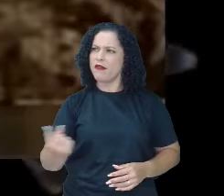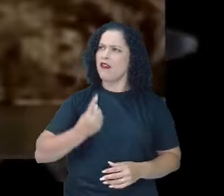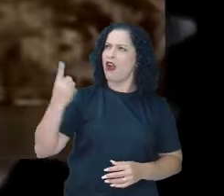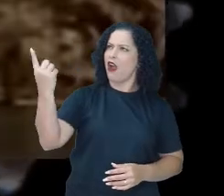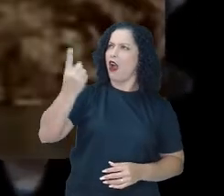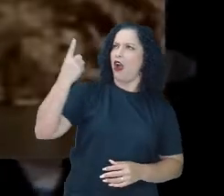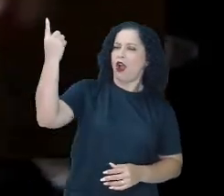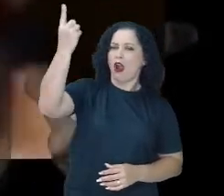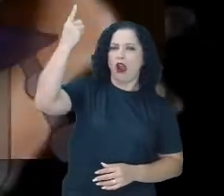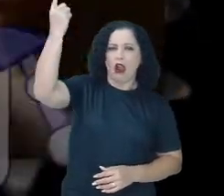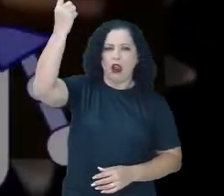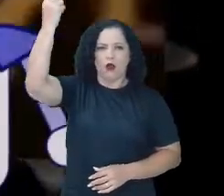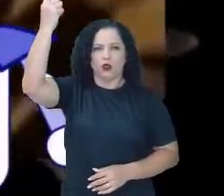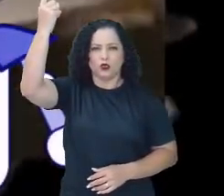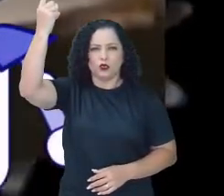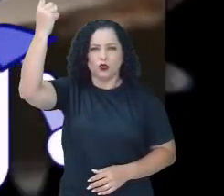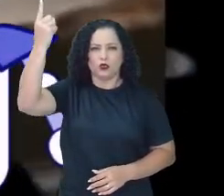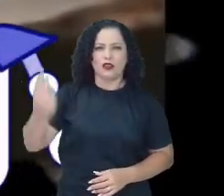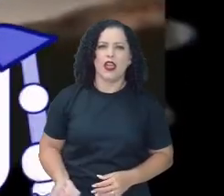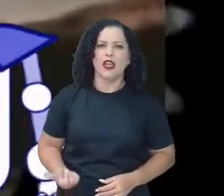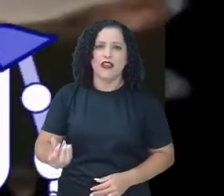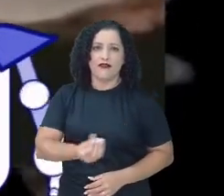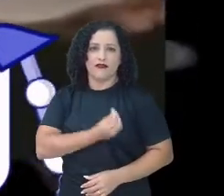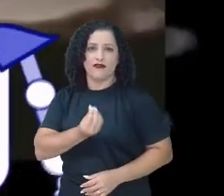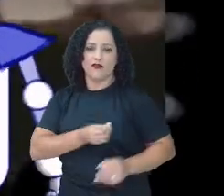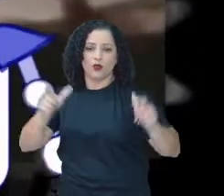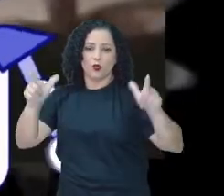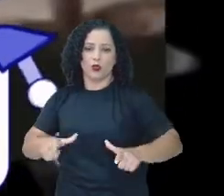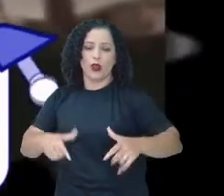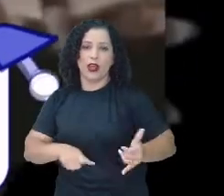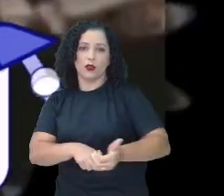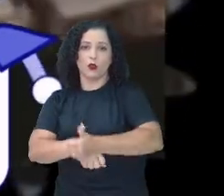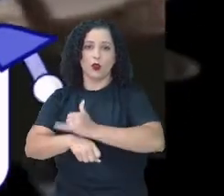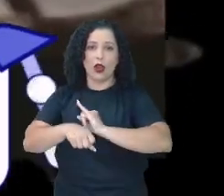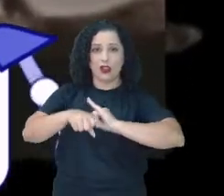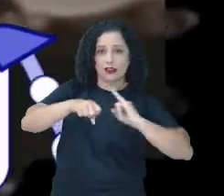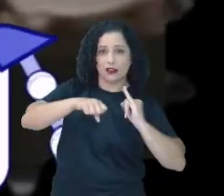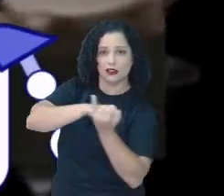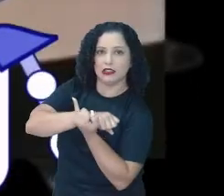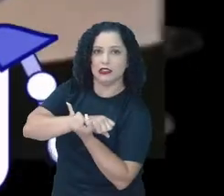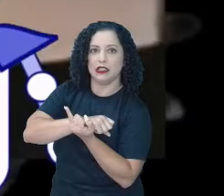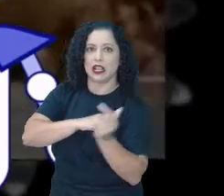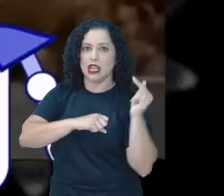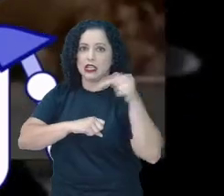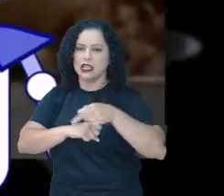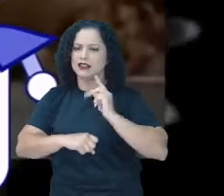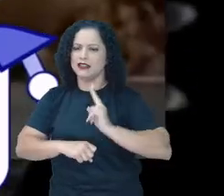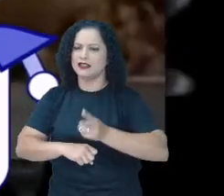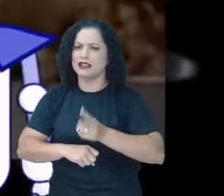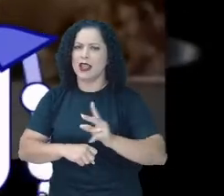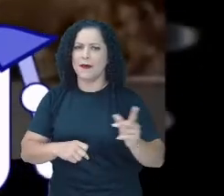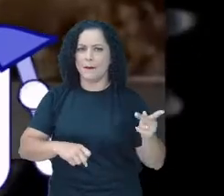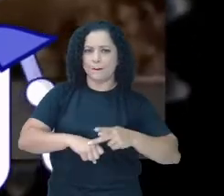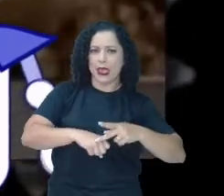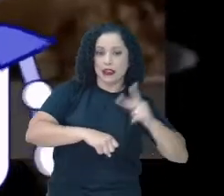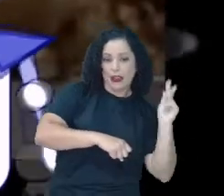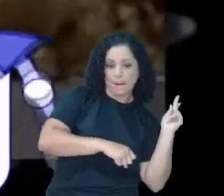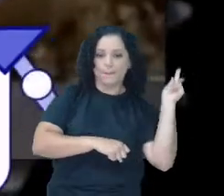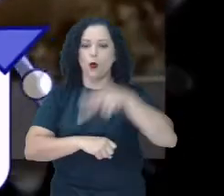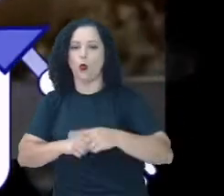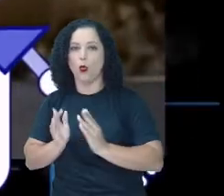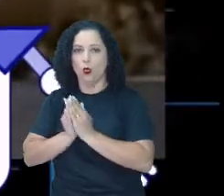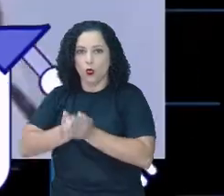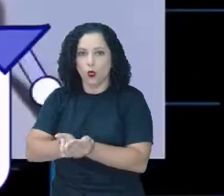Talos. Esse vivia na ilha de Creta e costumava afundar navios lançando pedras gigantes no